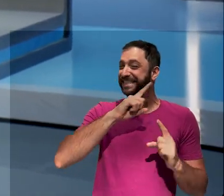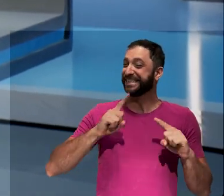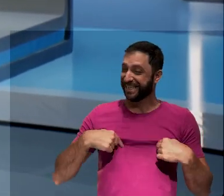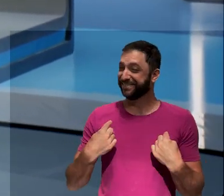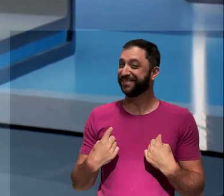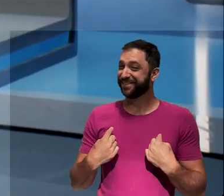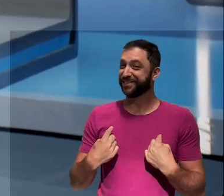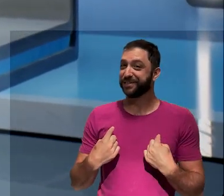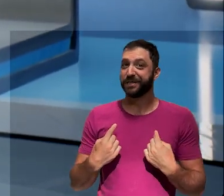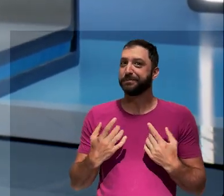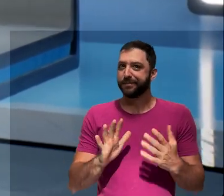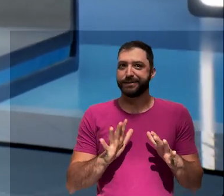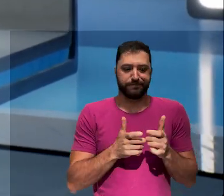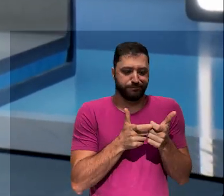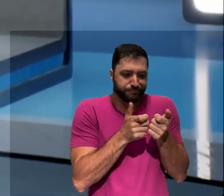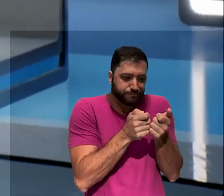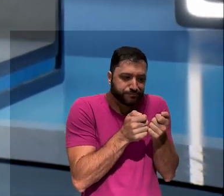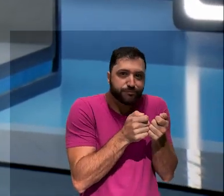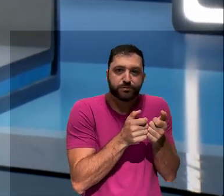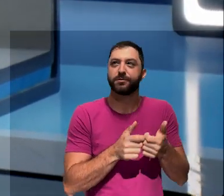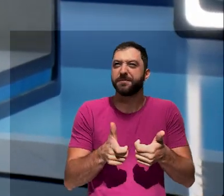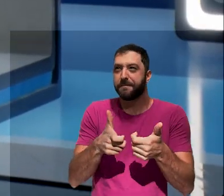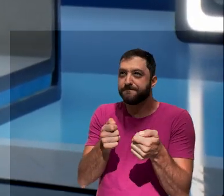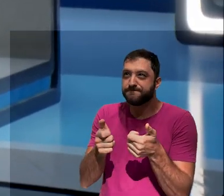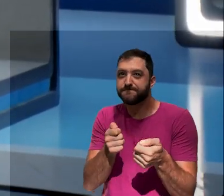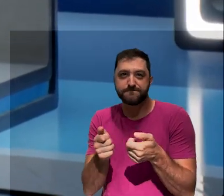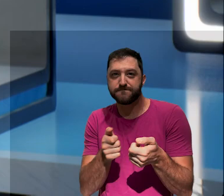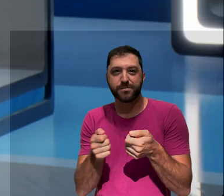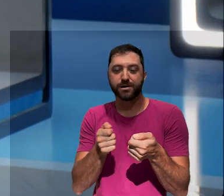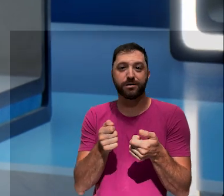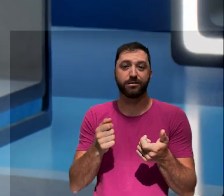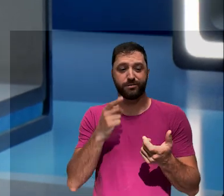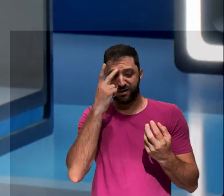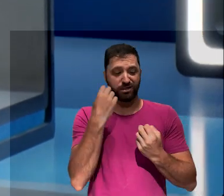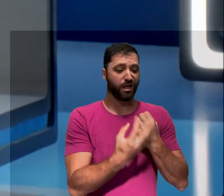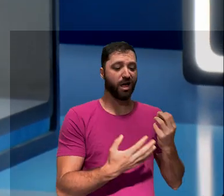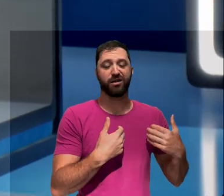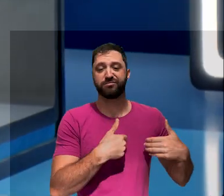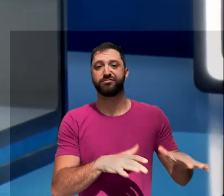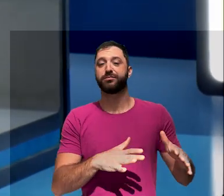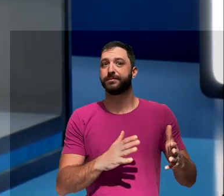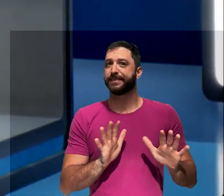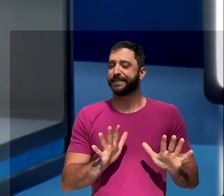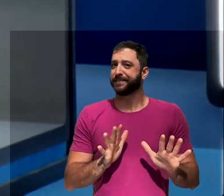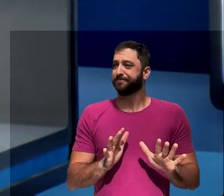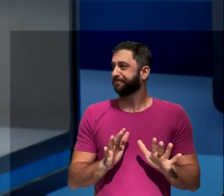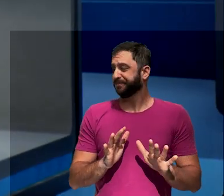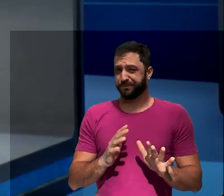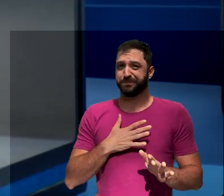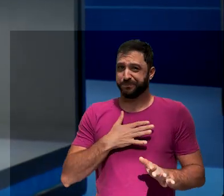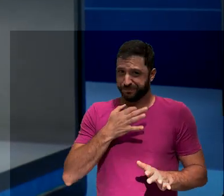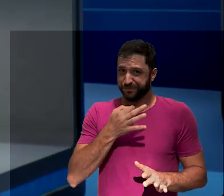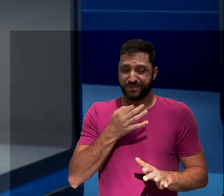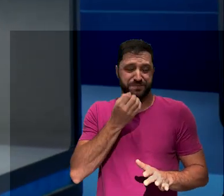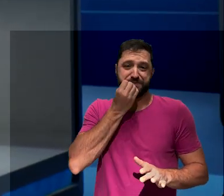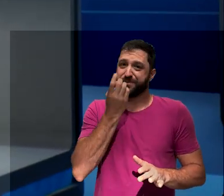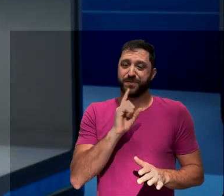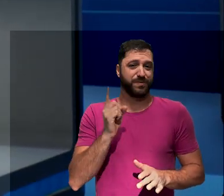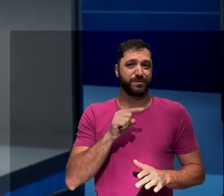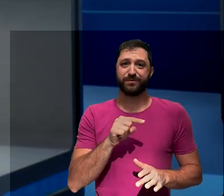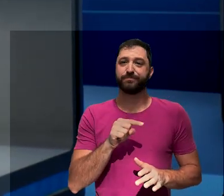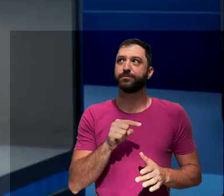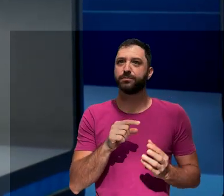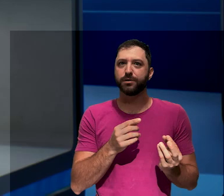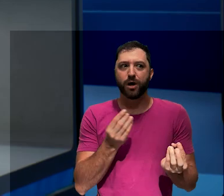os eletrônicos vêm se tornando a opção mais fácil e viável. Mas olhem, acredite, não é uma boa